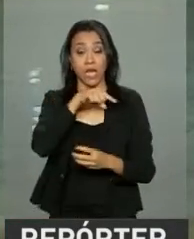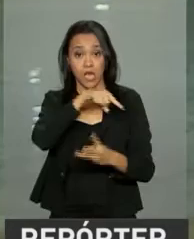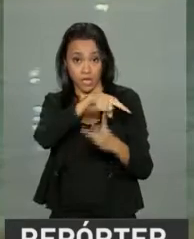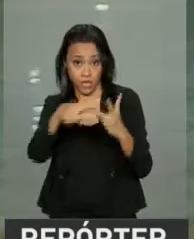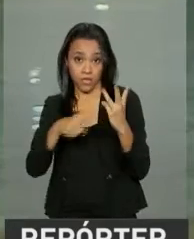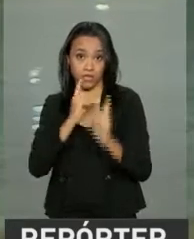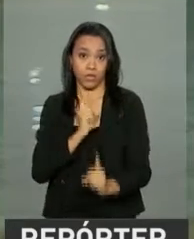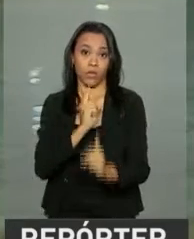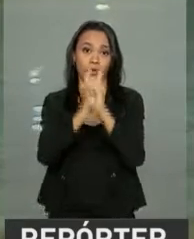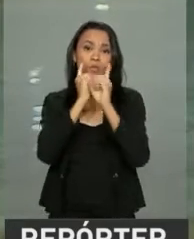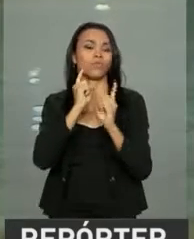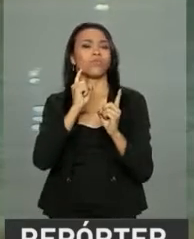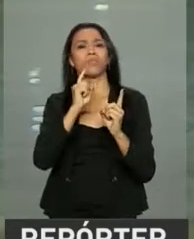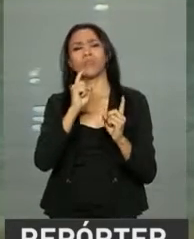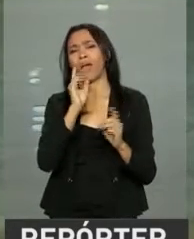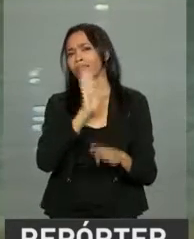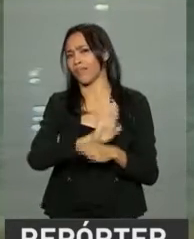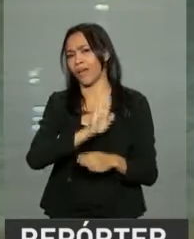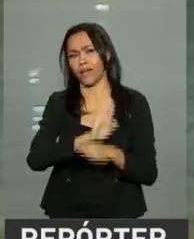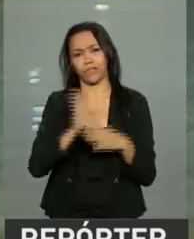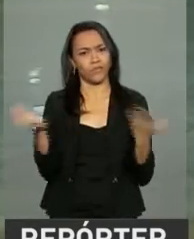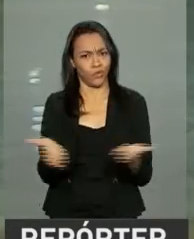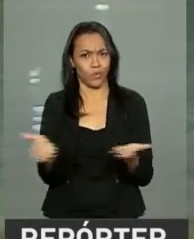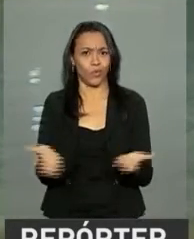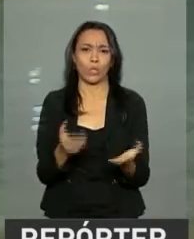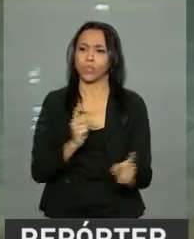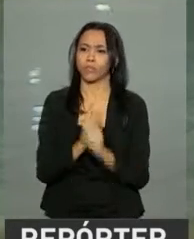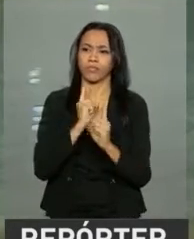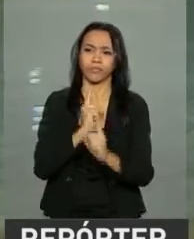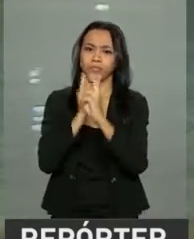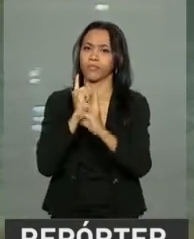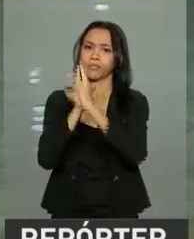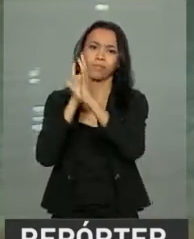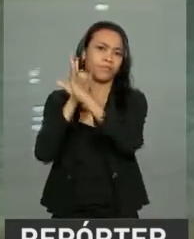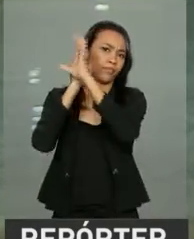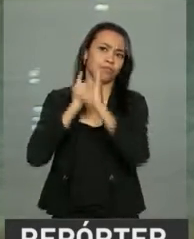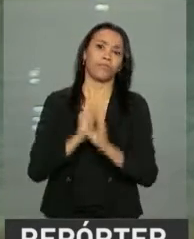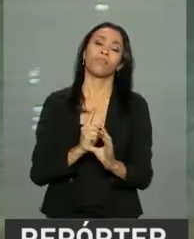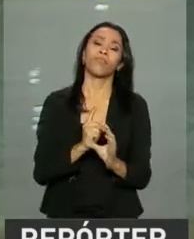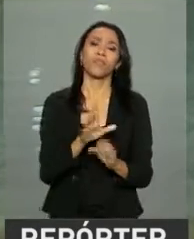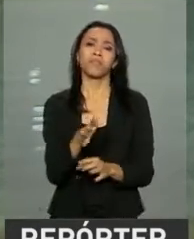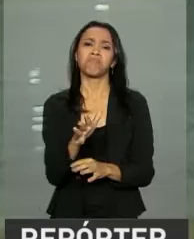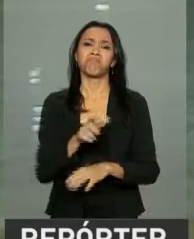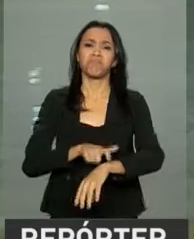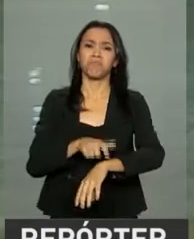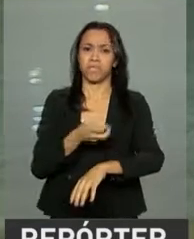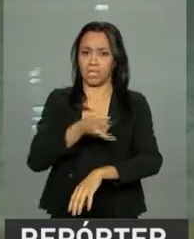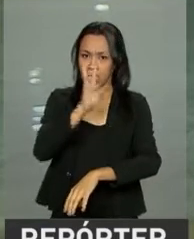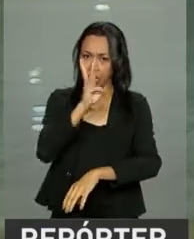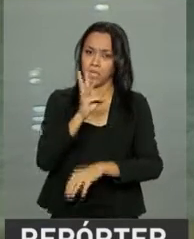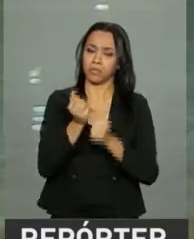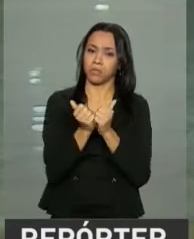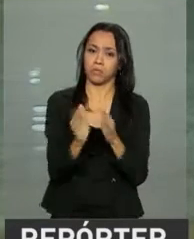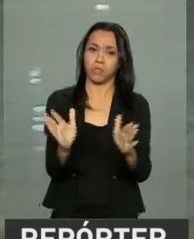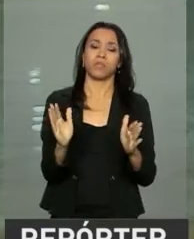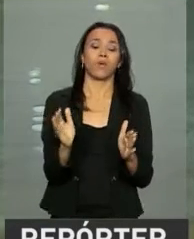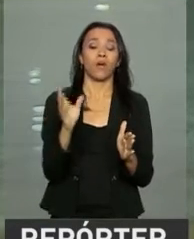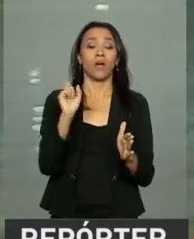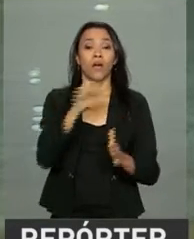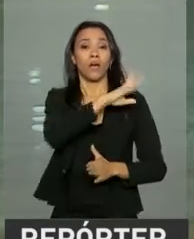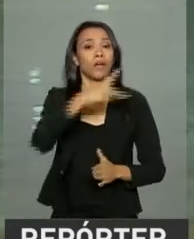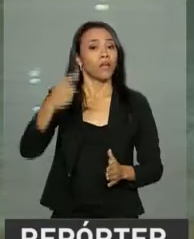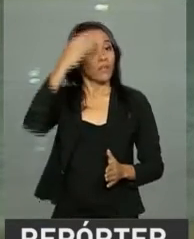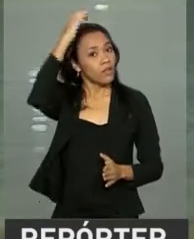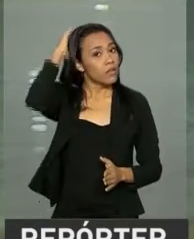ocorrerão durante toda a tarde aqui no palácio do planalto mais cedo por volta das 15 horas o presidente em exercício michel